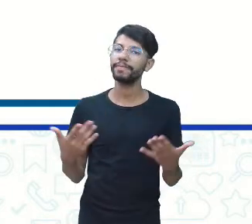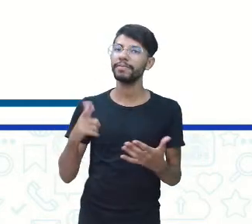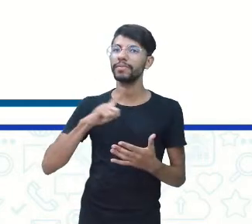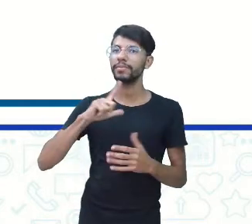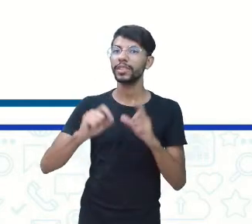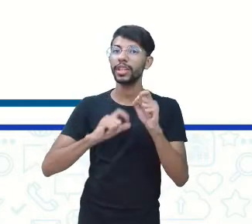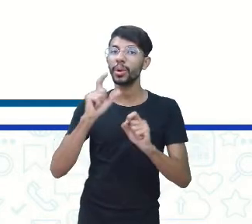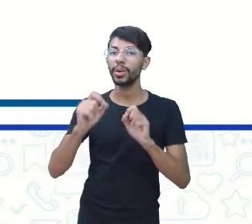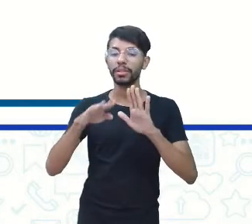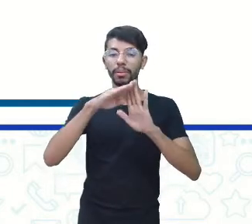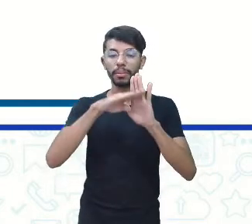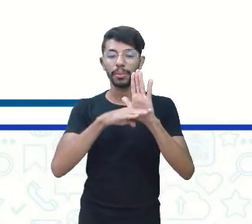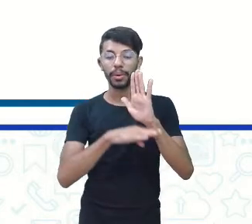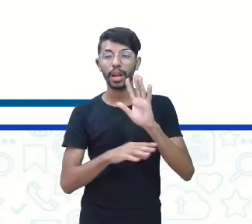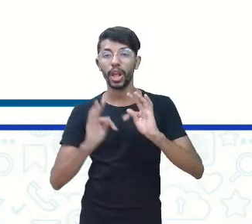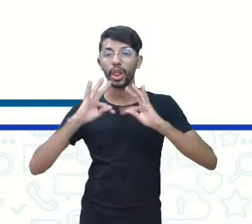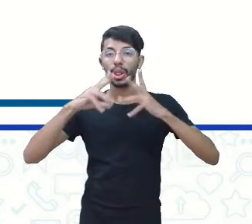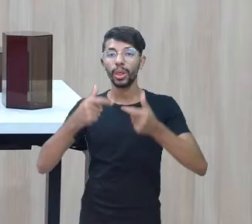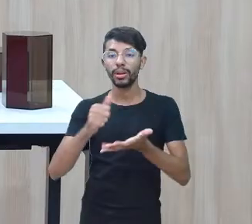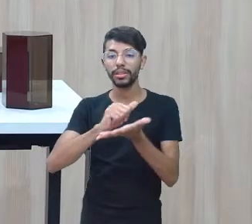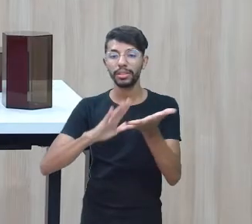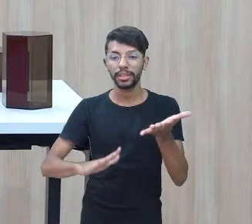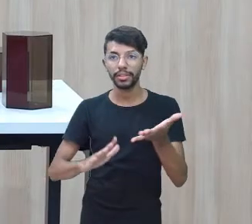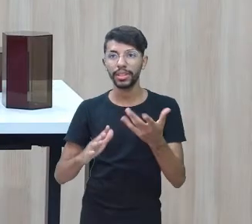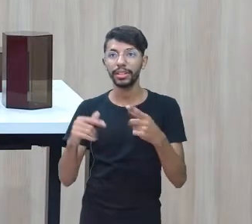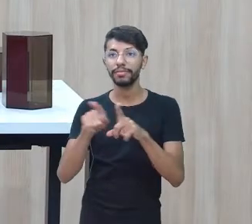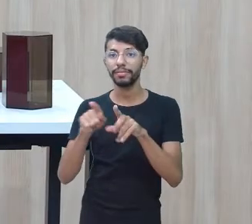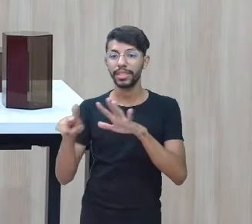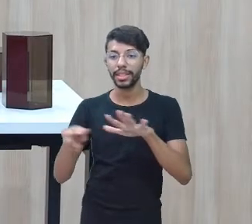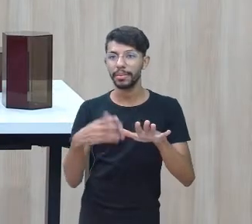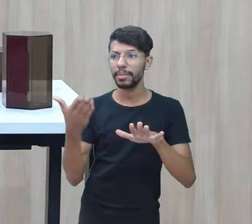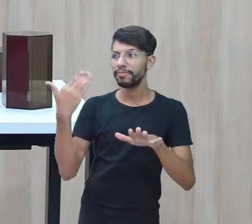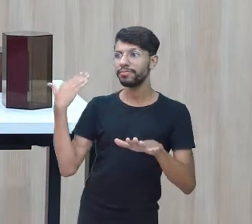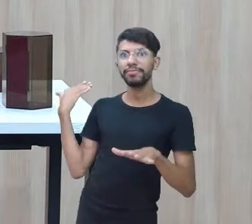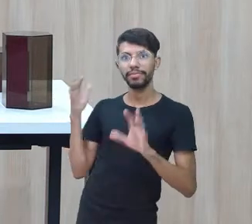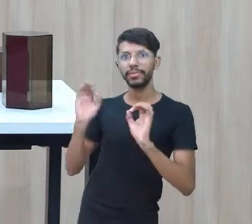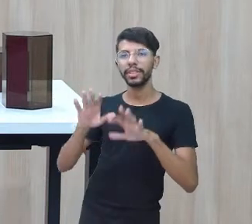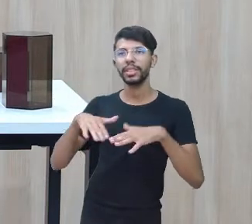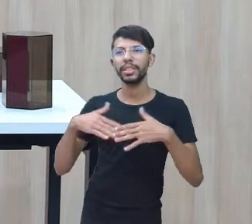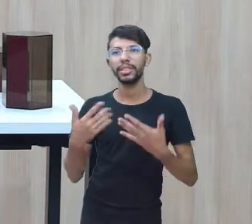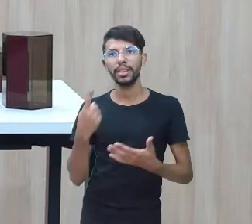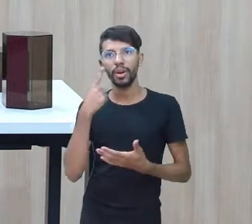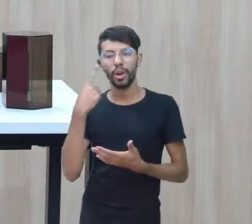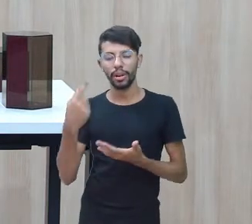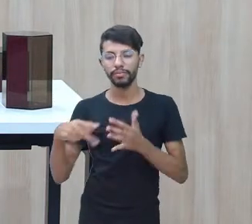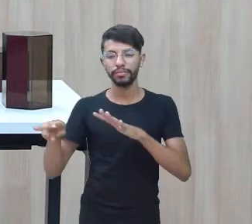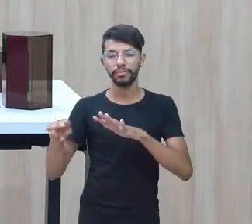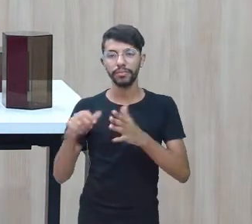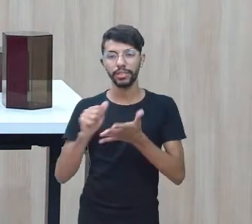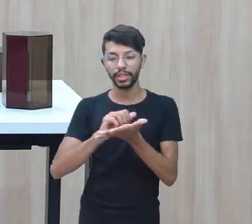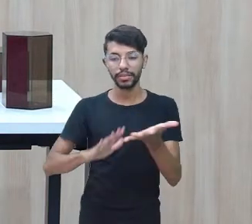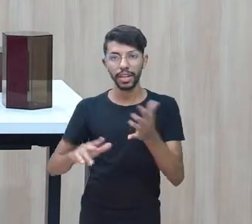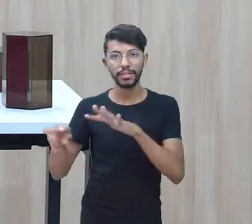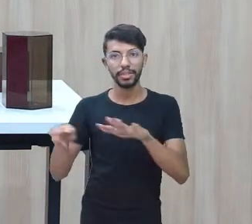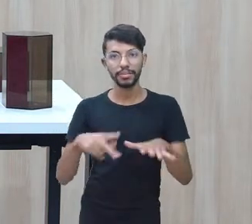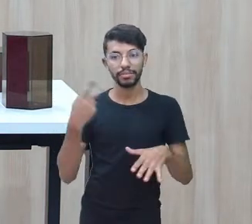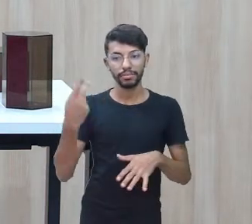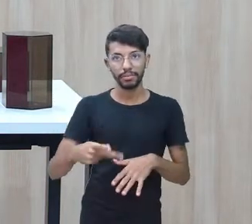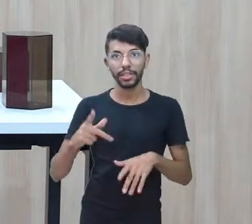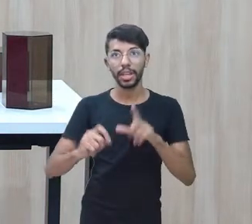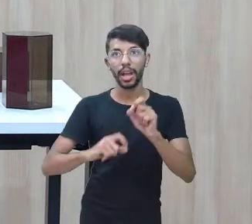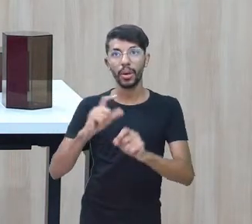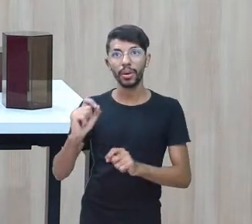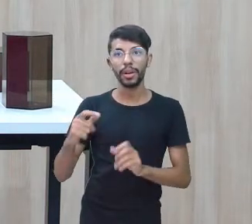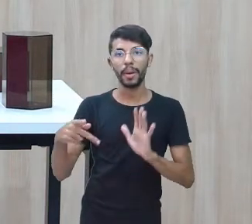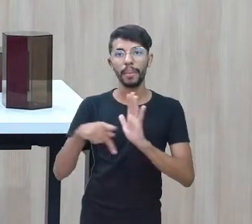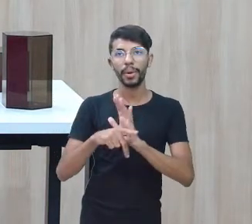lista com todas as atividades até das semanas anteriores. A atividade dessa semana é a da semana 23. Ó.